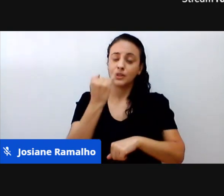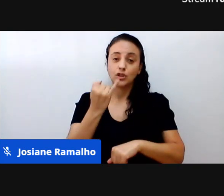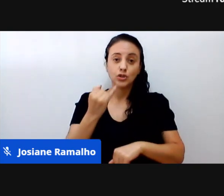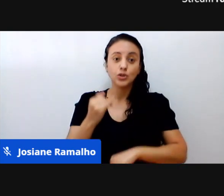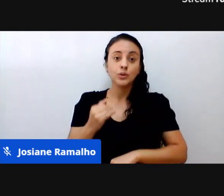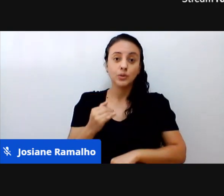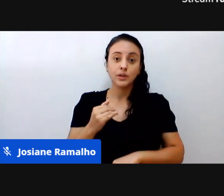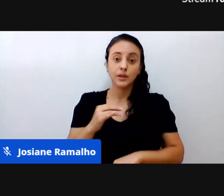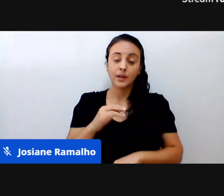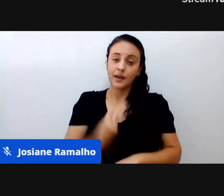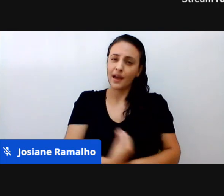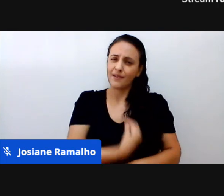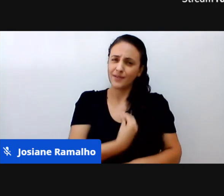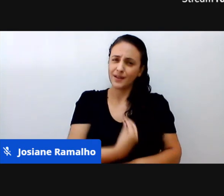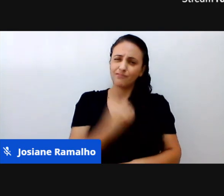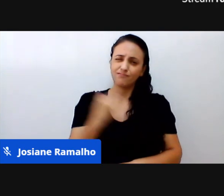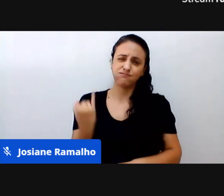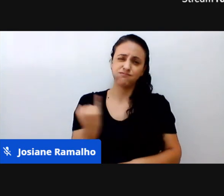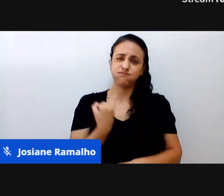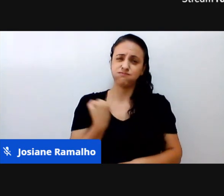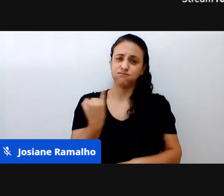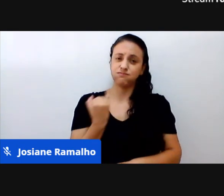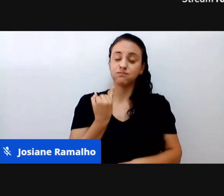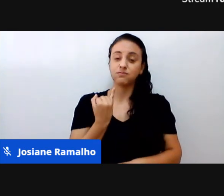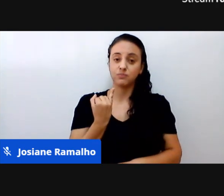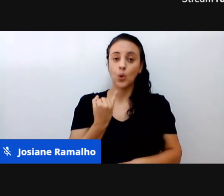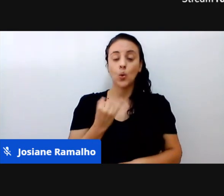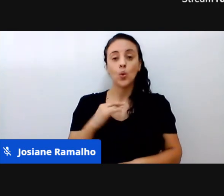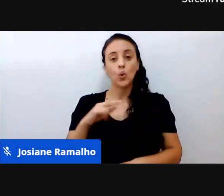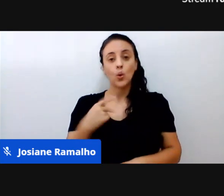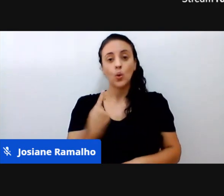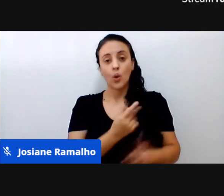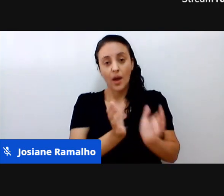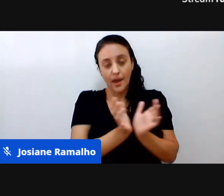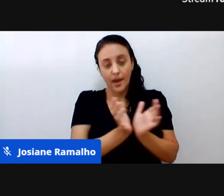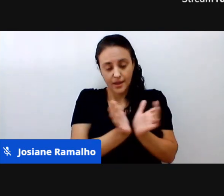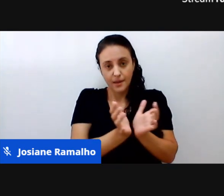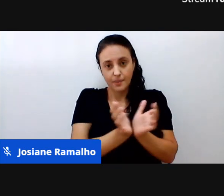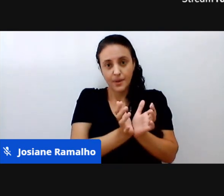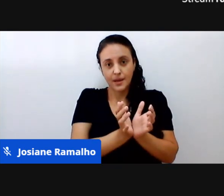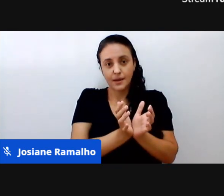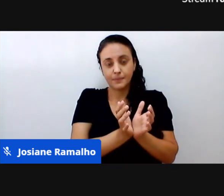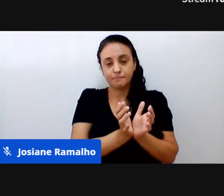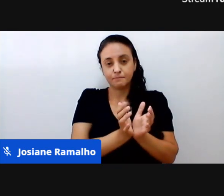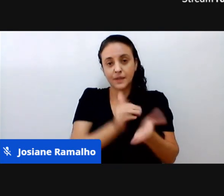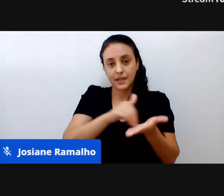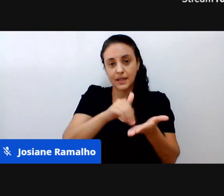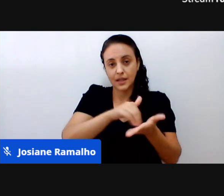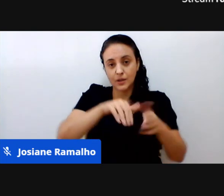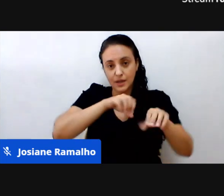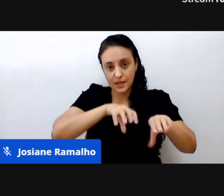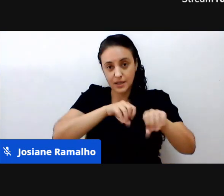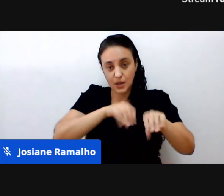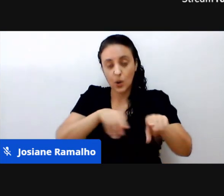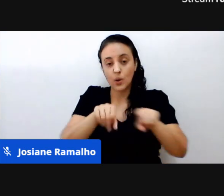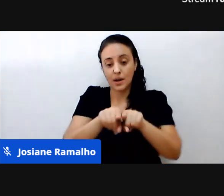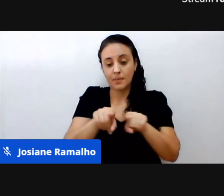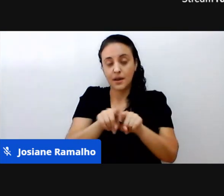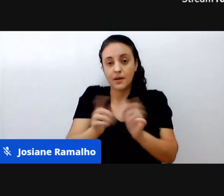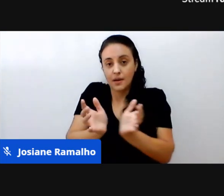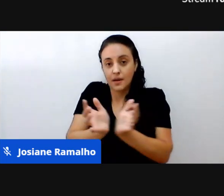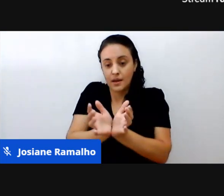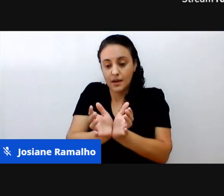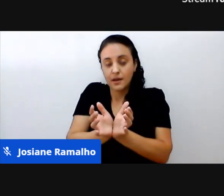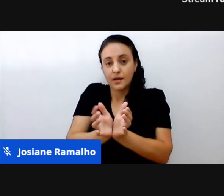em nome da equipe da CEMED, da equipe de língua portuguesa também, desejamos que sejam todos bem,